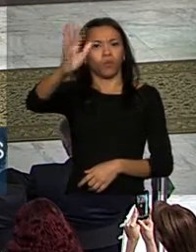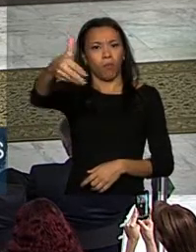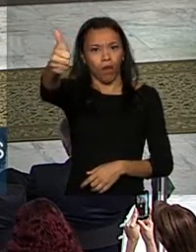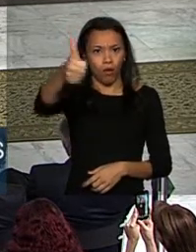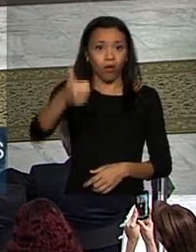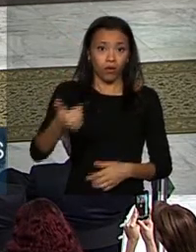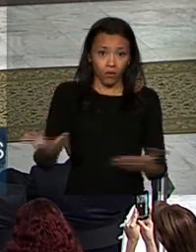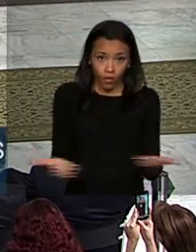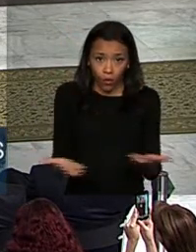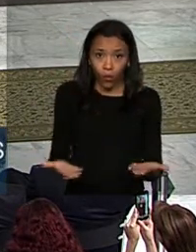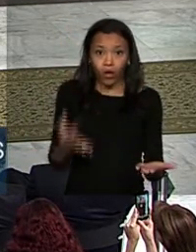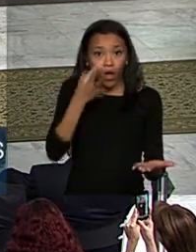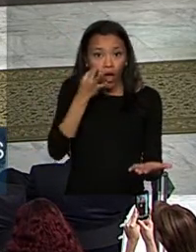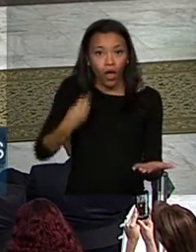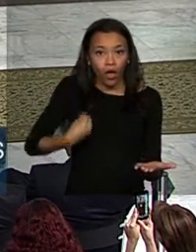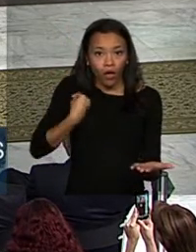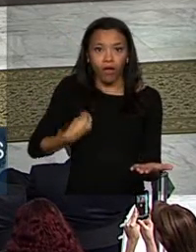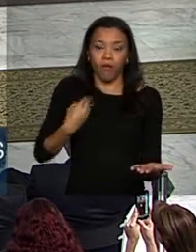com